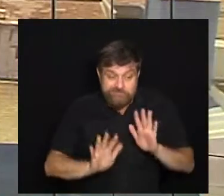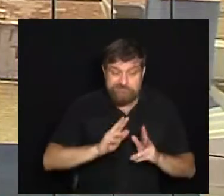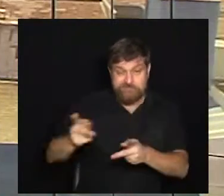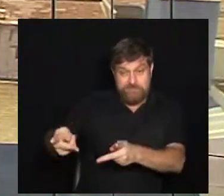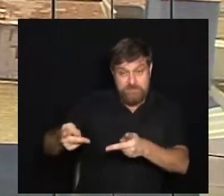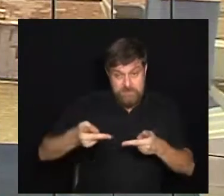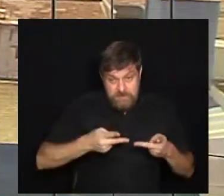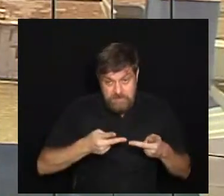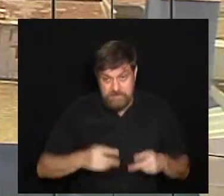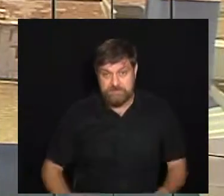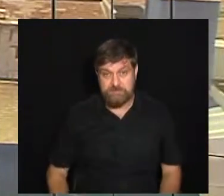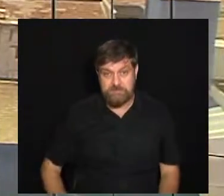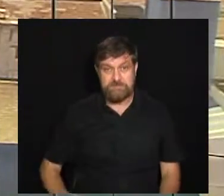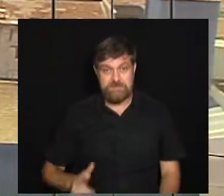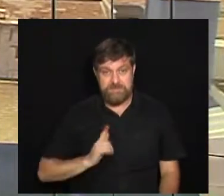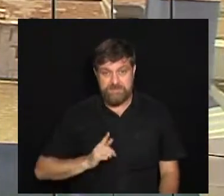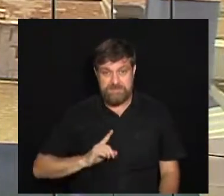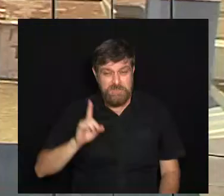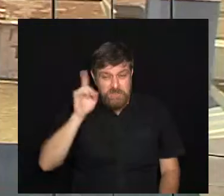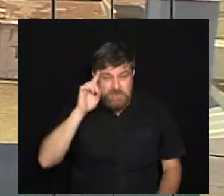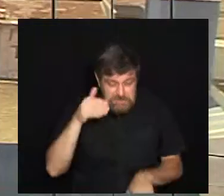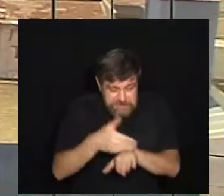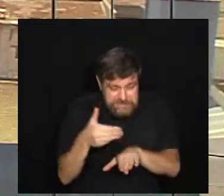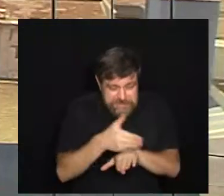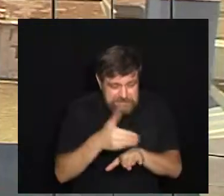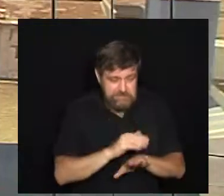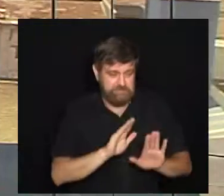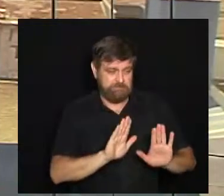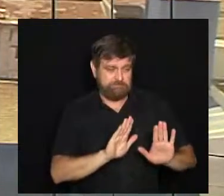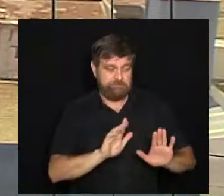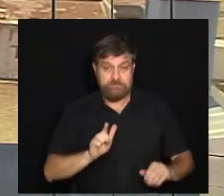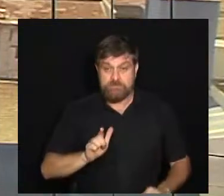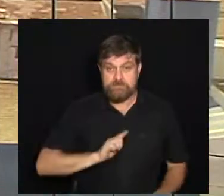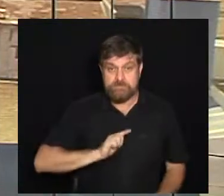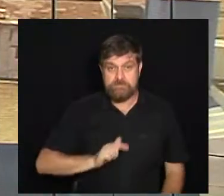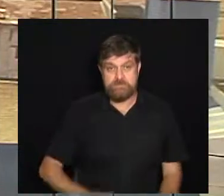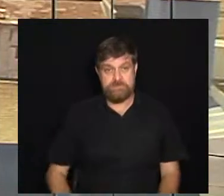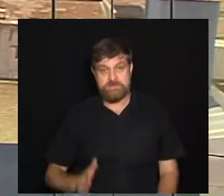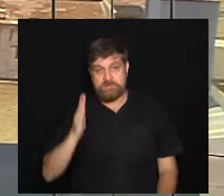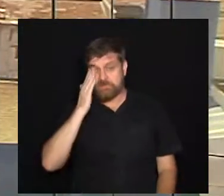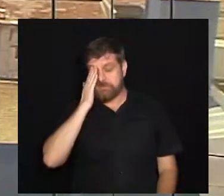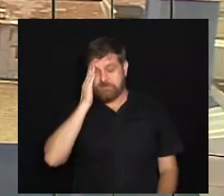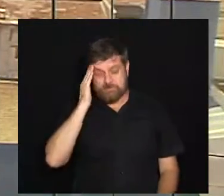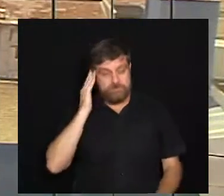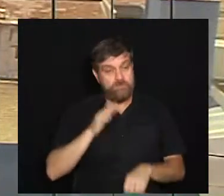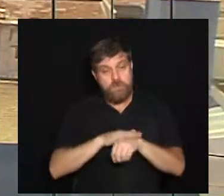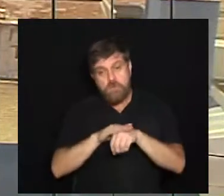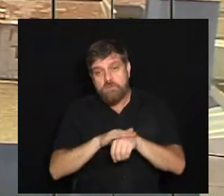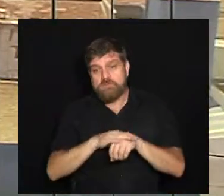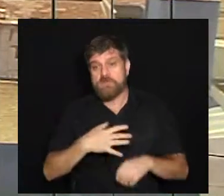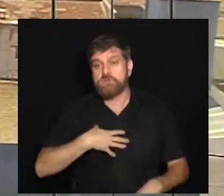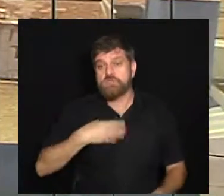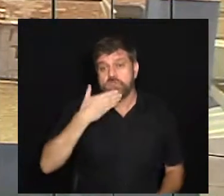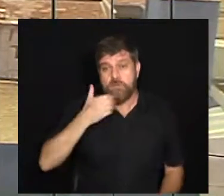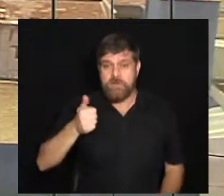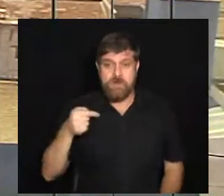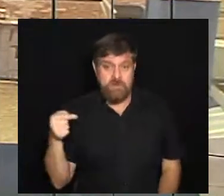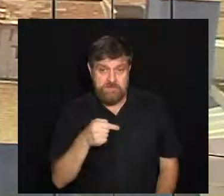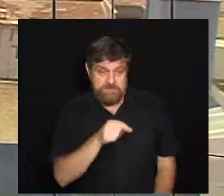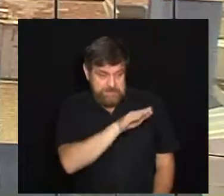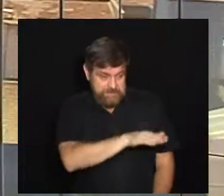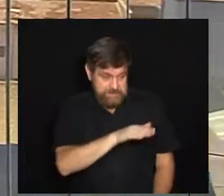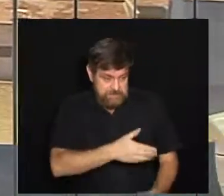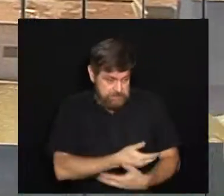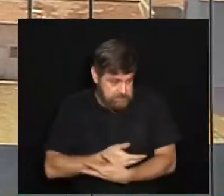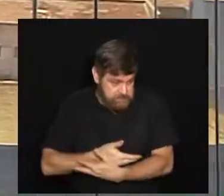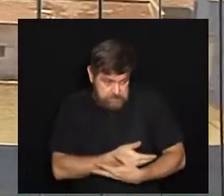né se não for uma coisa usual da tua vida familiar né e aí a depender reconversar melhor mas ele não é porque ela tem crianças que